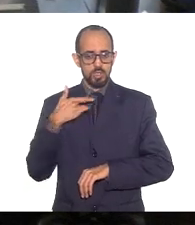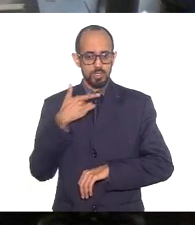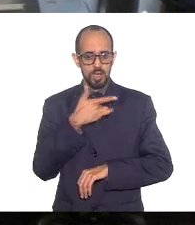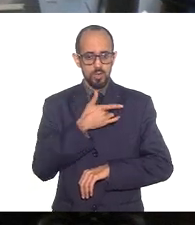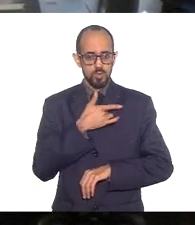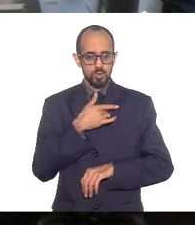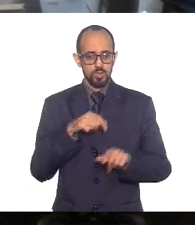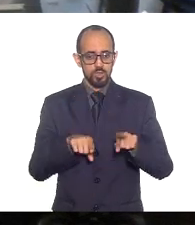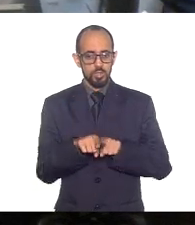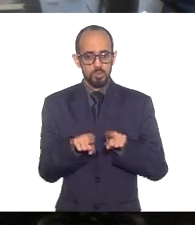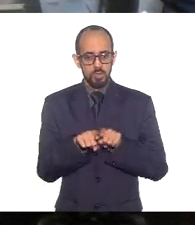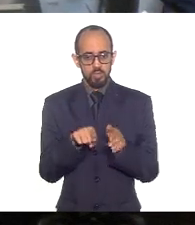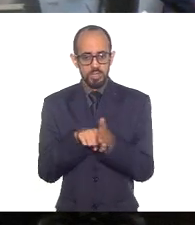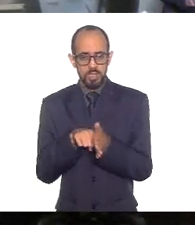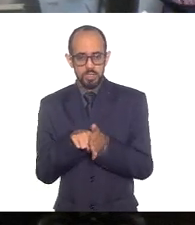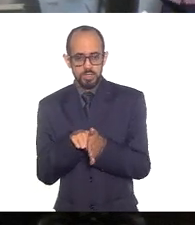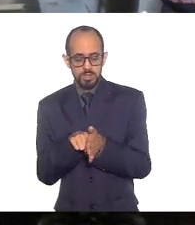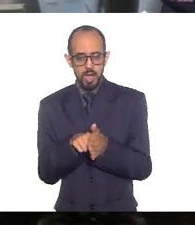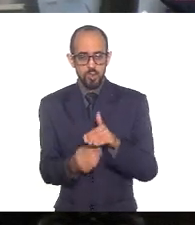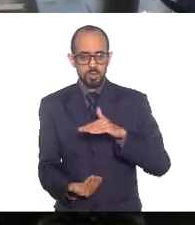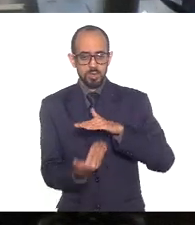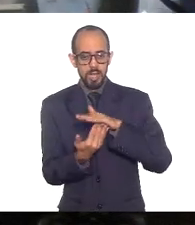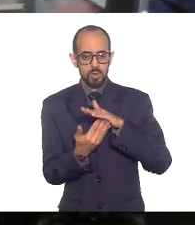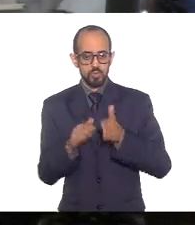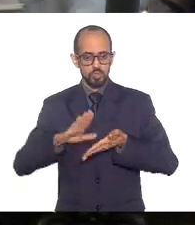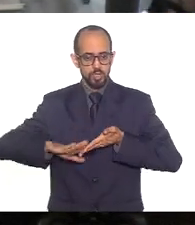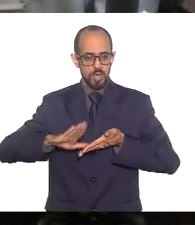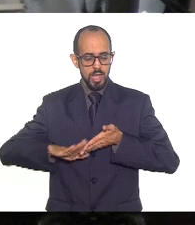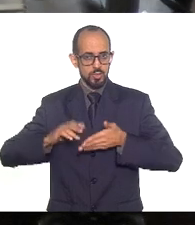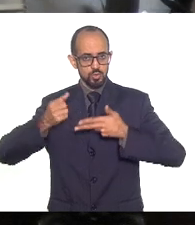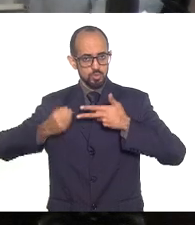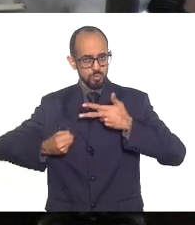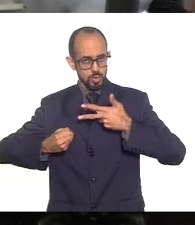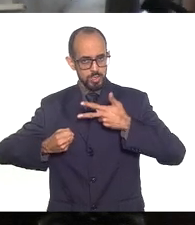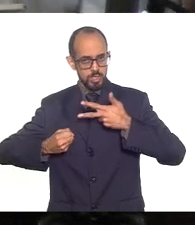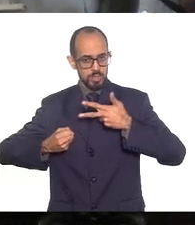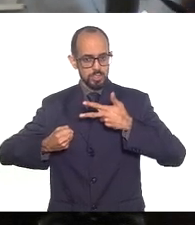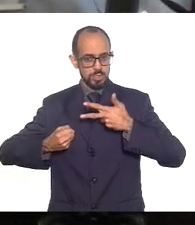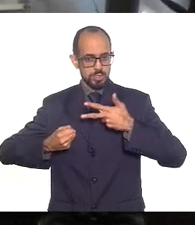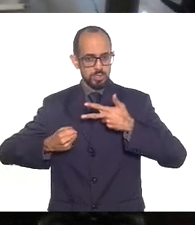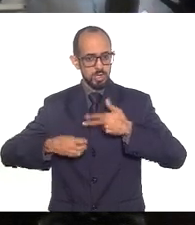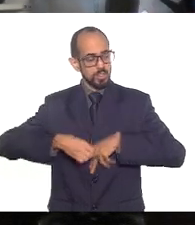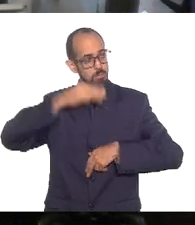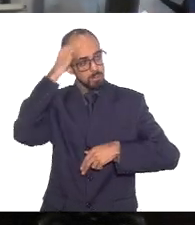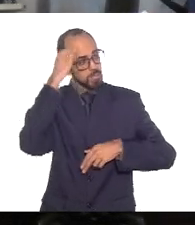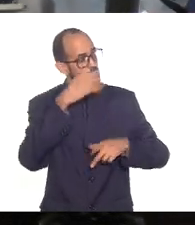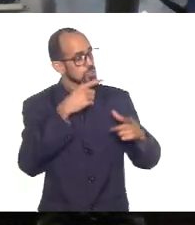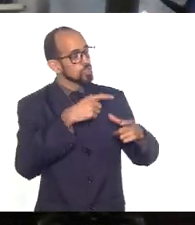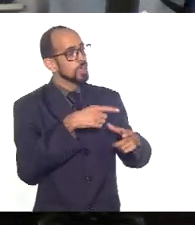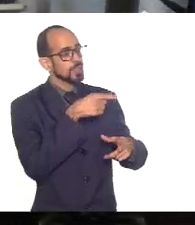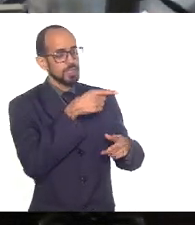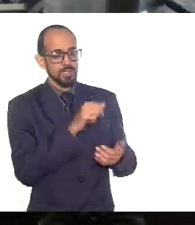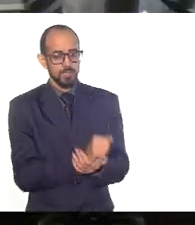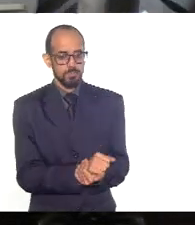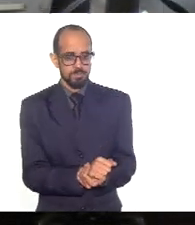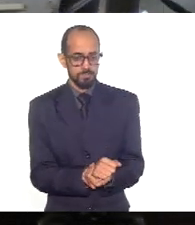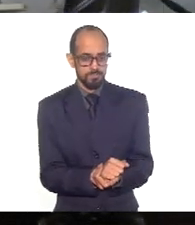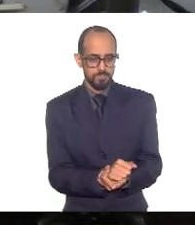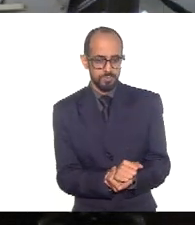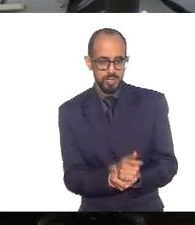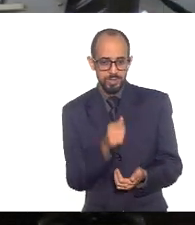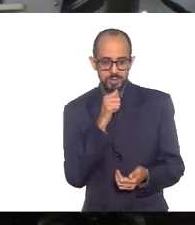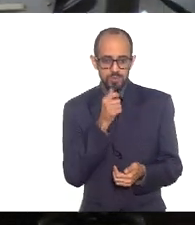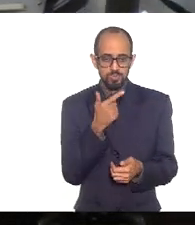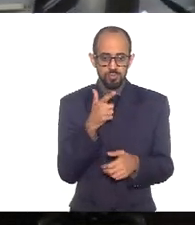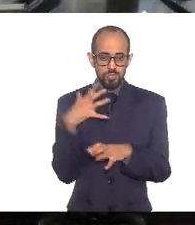gasto poderes é muita coisa muita coisa que demais Pacheco que a gente já e ainda não